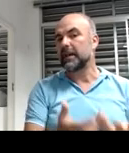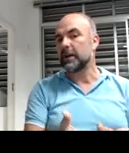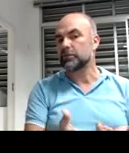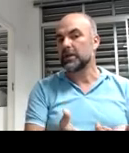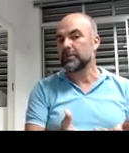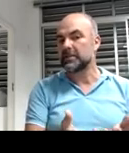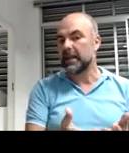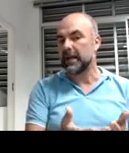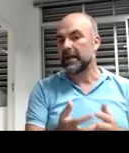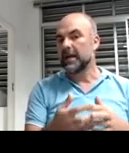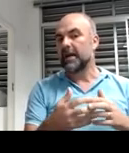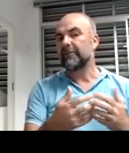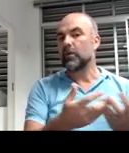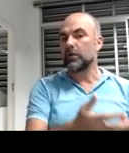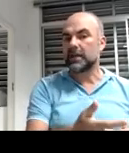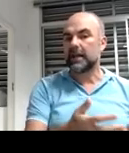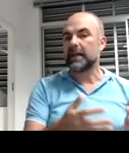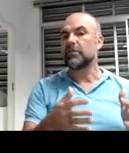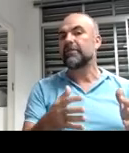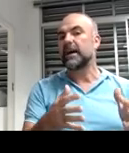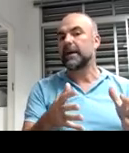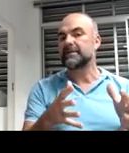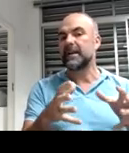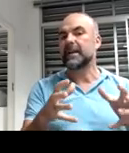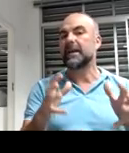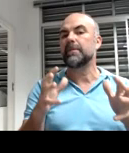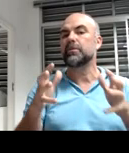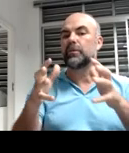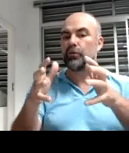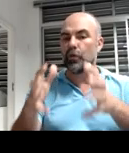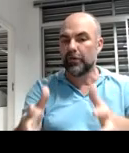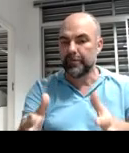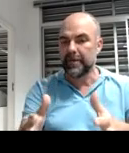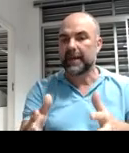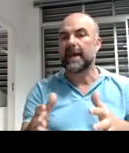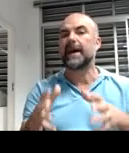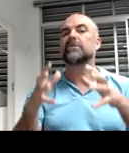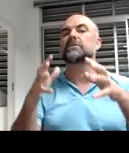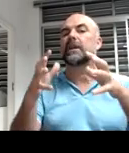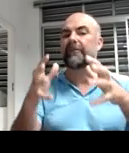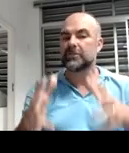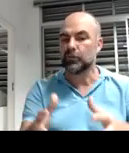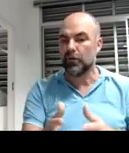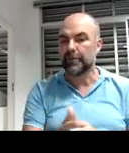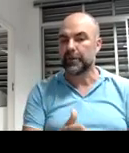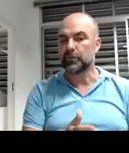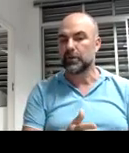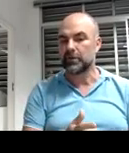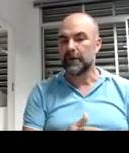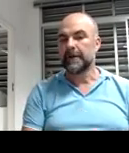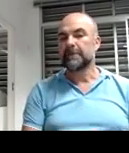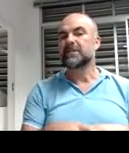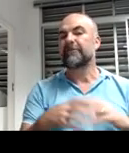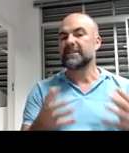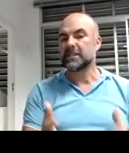que ajudamos ela a ver aonde que ela quer inovar, se ela quer ir para um novo mercado, se ela quer fazer um novo